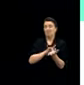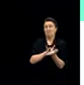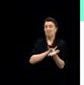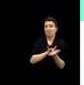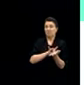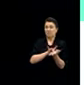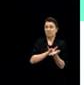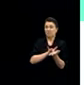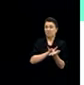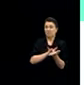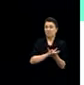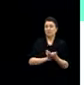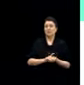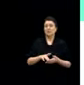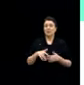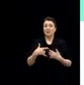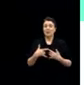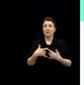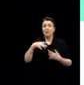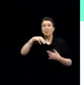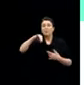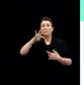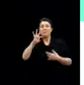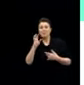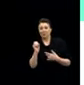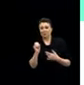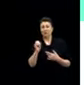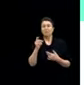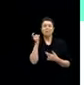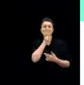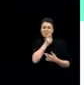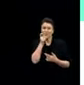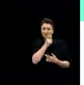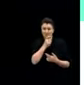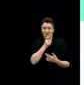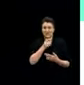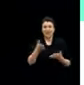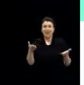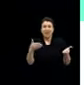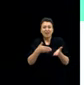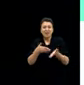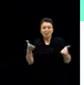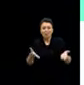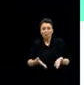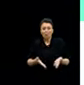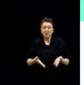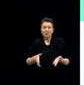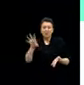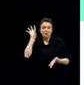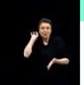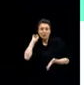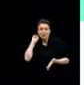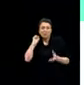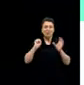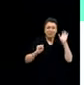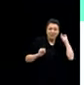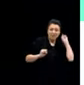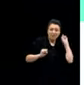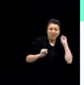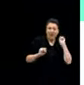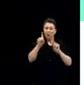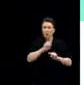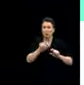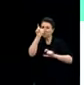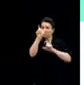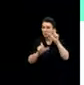né? Esse mito, e aí até hoje nós ouvimos falar sobre isso. E muitas pessoas, né,